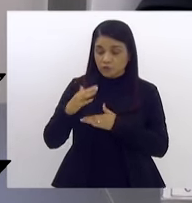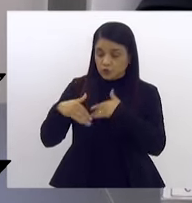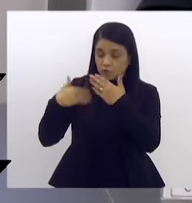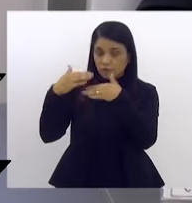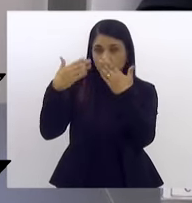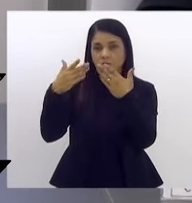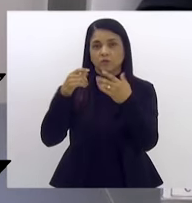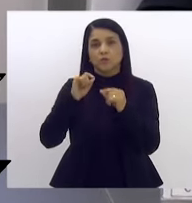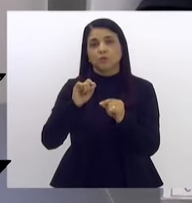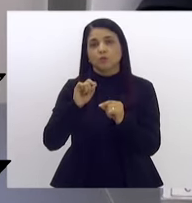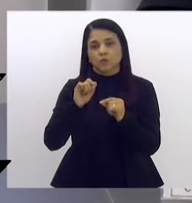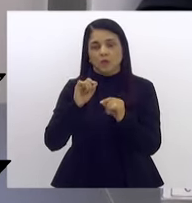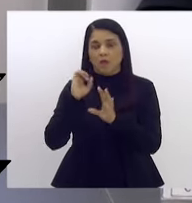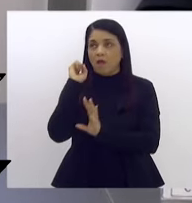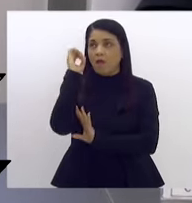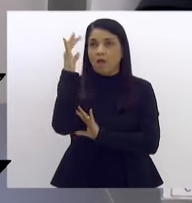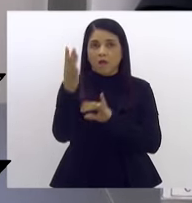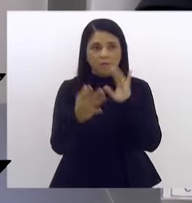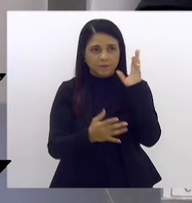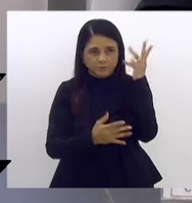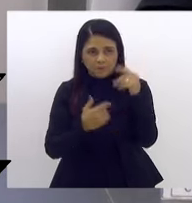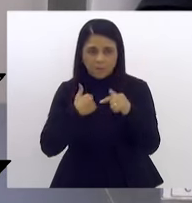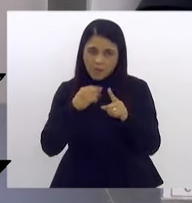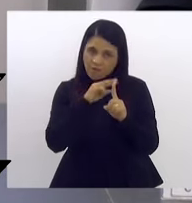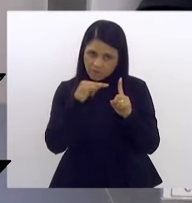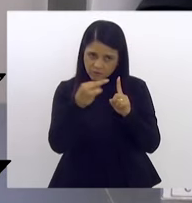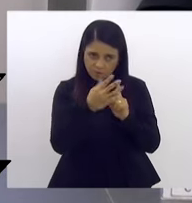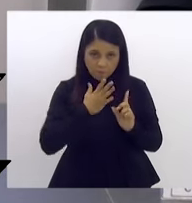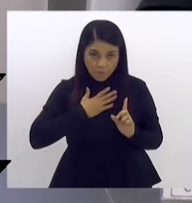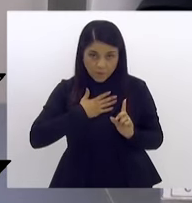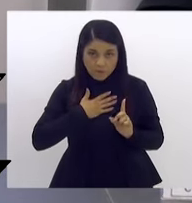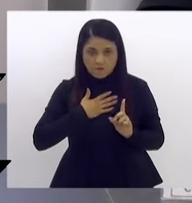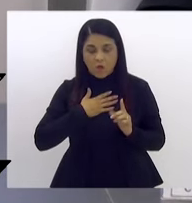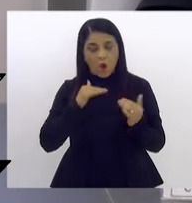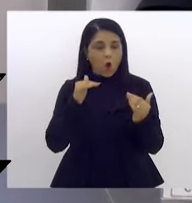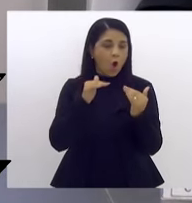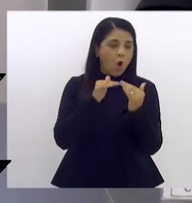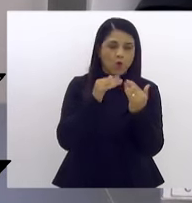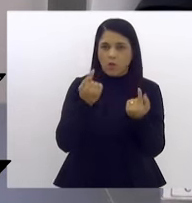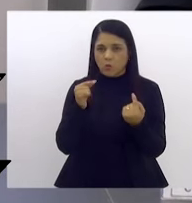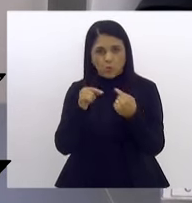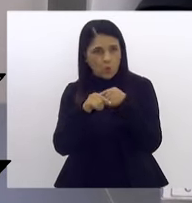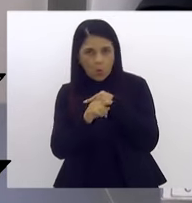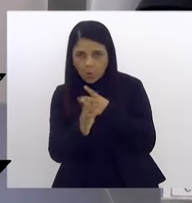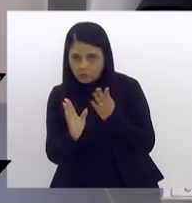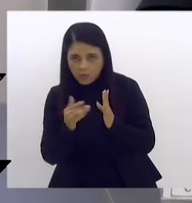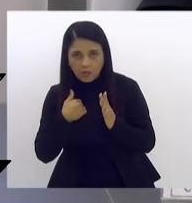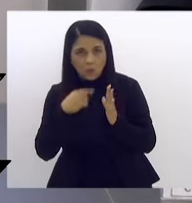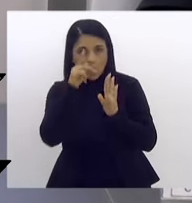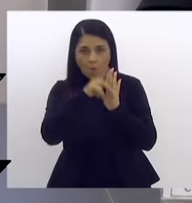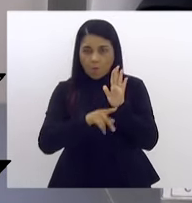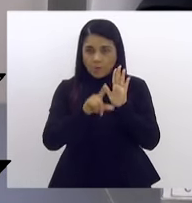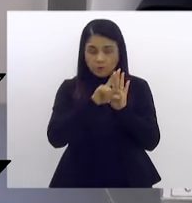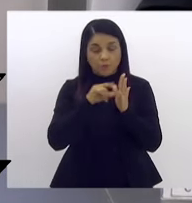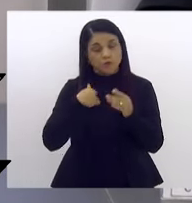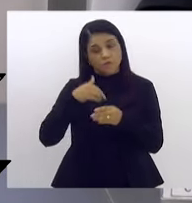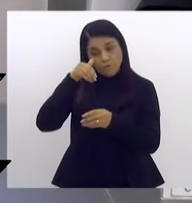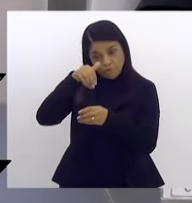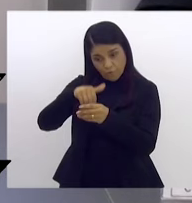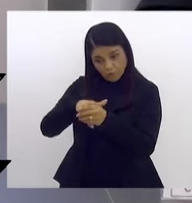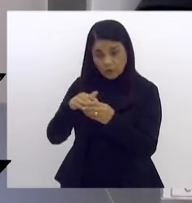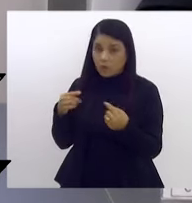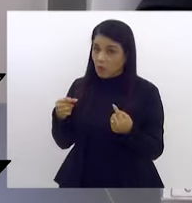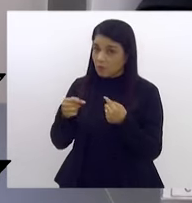que ambientalista agora não tô entrando aqui na Seara de concordar ou não com a ideia com projeto posso até votar contrário em plenário tô me